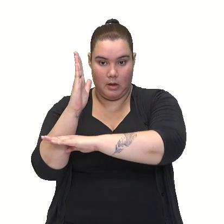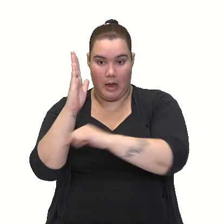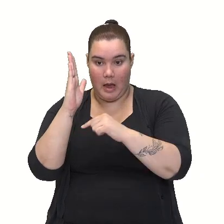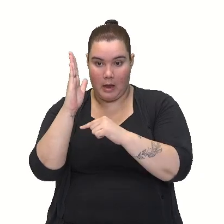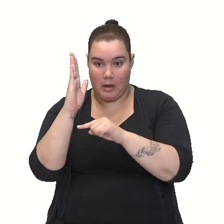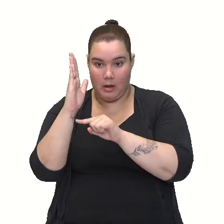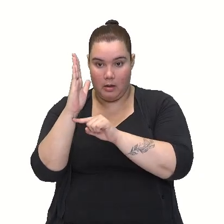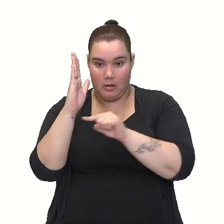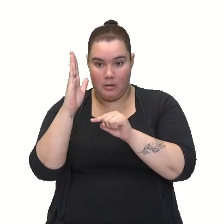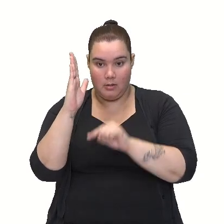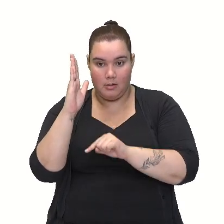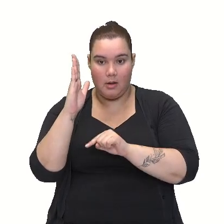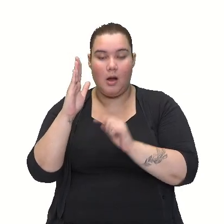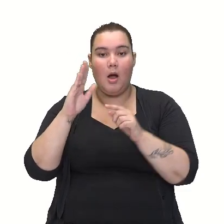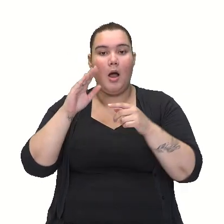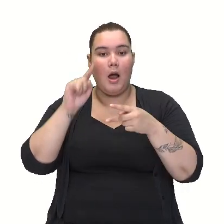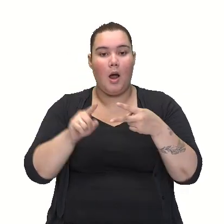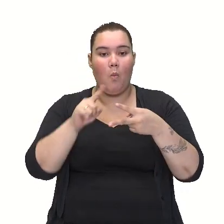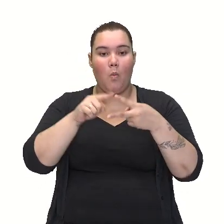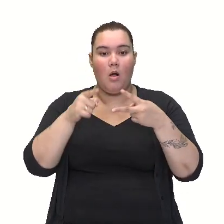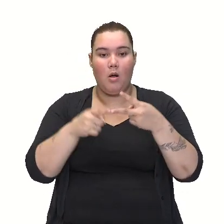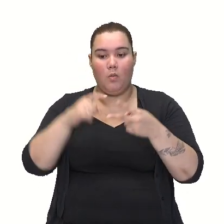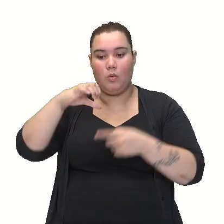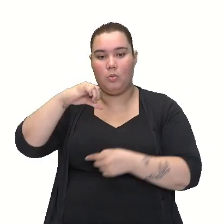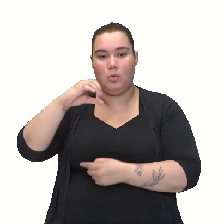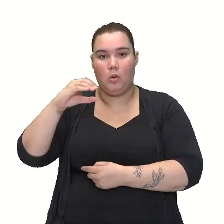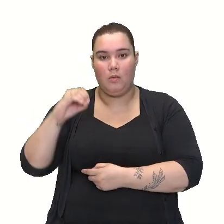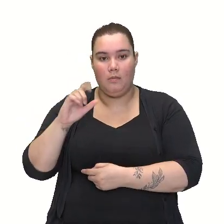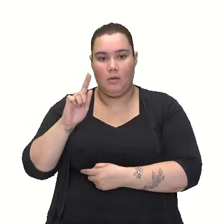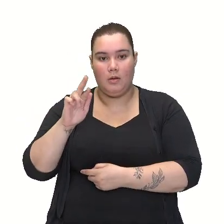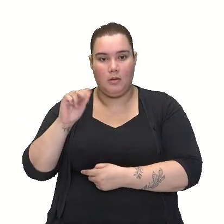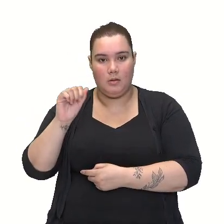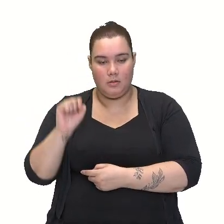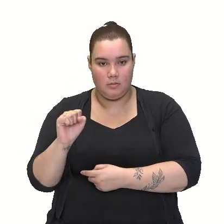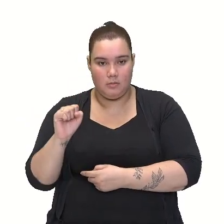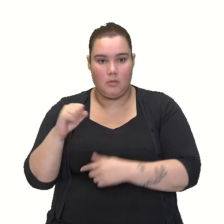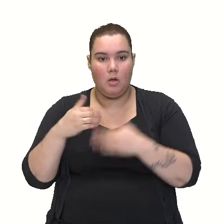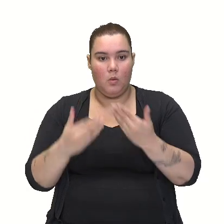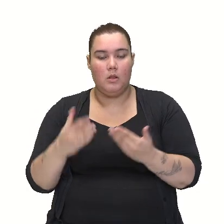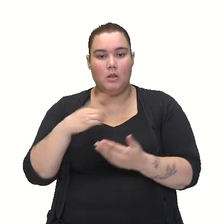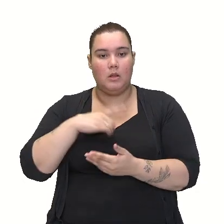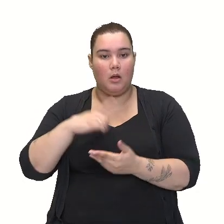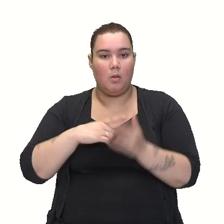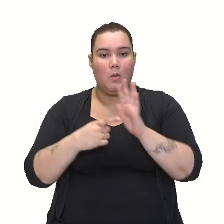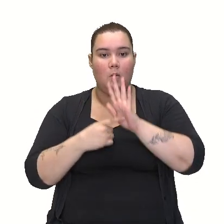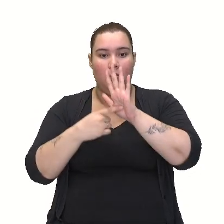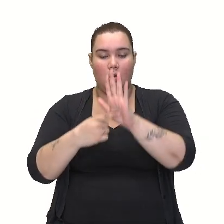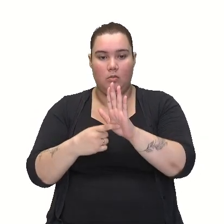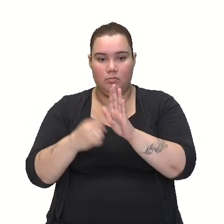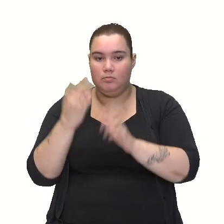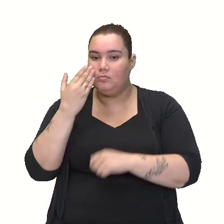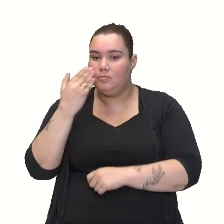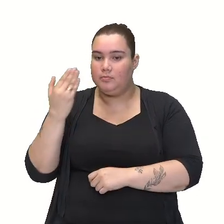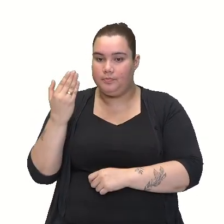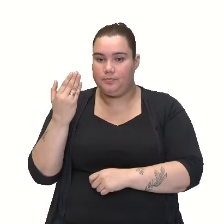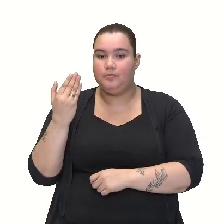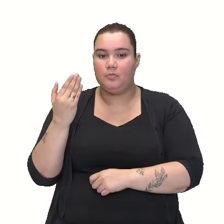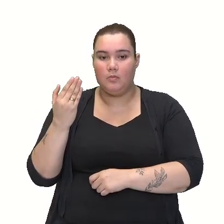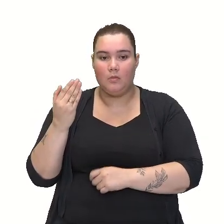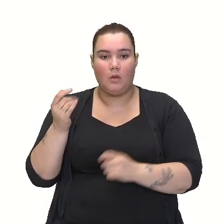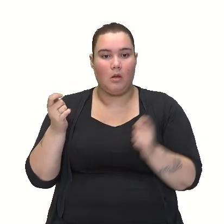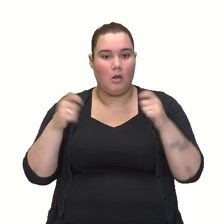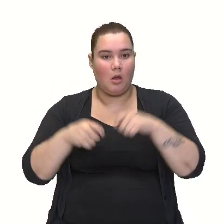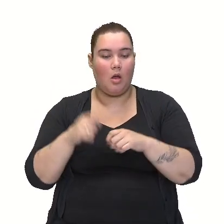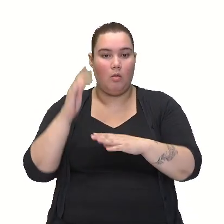graus. Olha só, então aqui eu tenho a melhor representação que o homem já conseguiu de